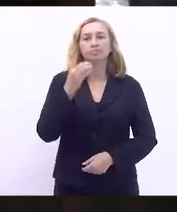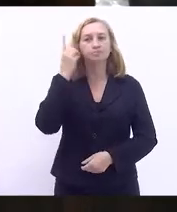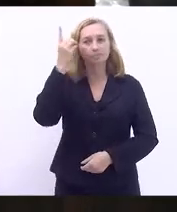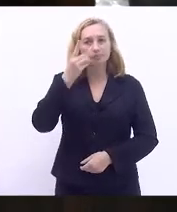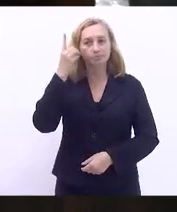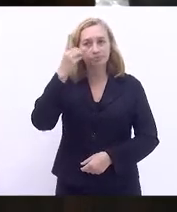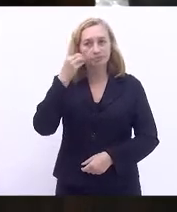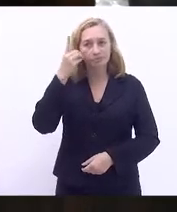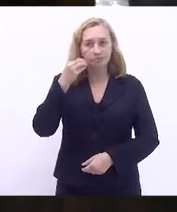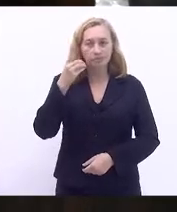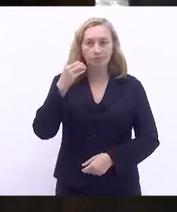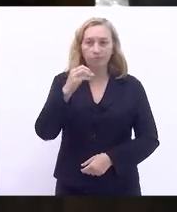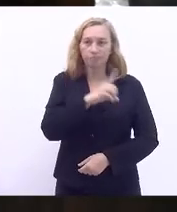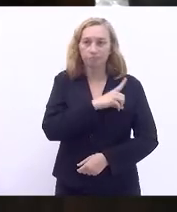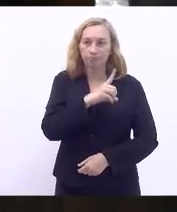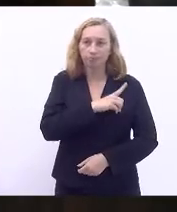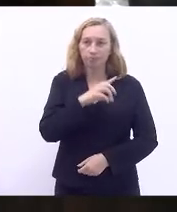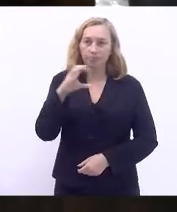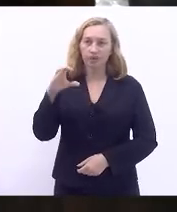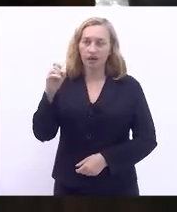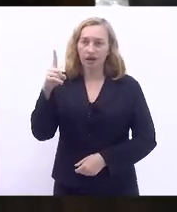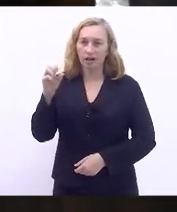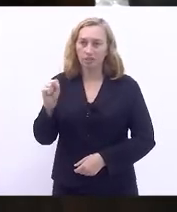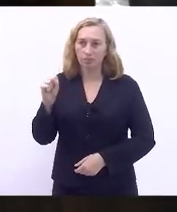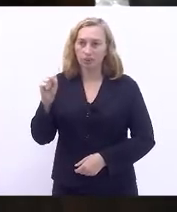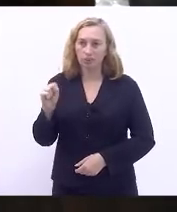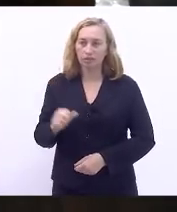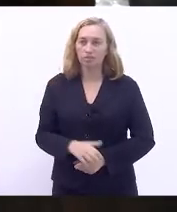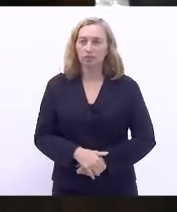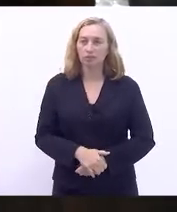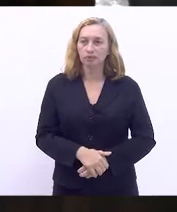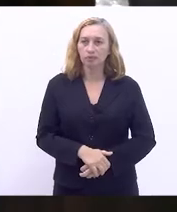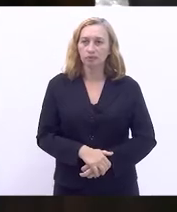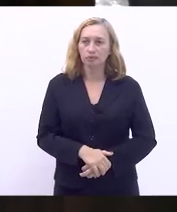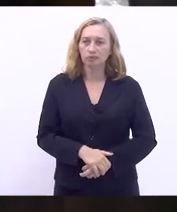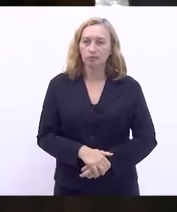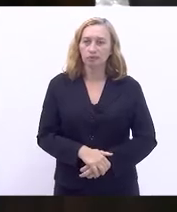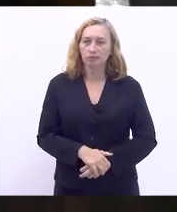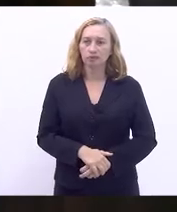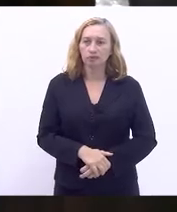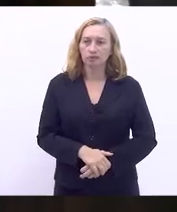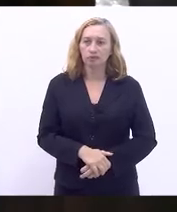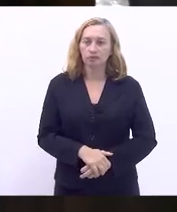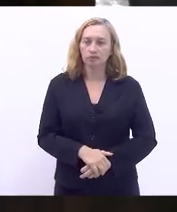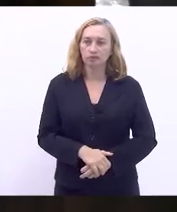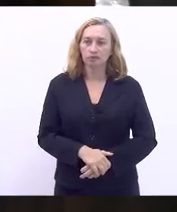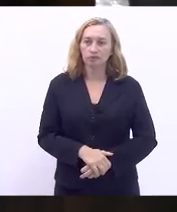Deputado Delegado Carlos Augusto. Marquinho.